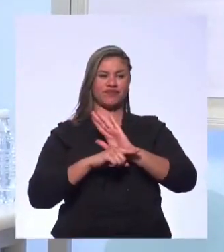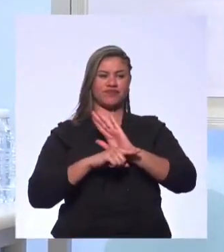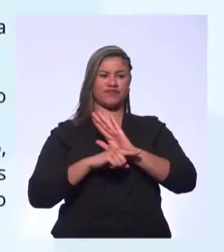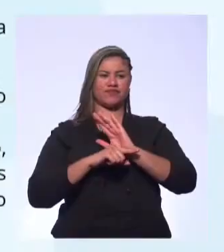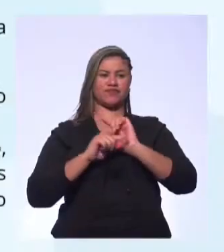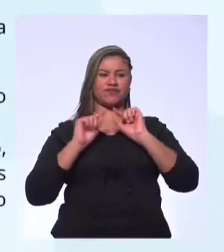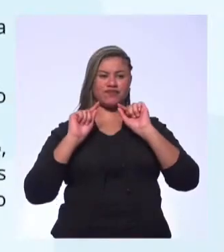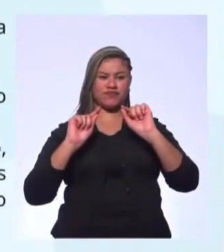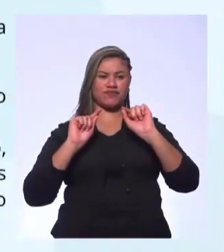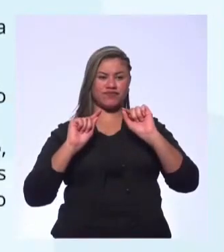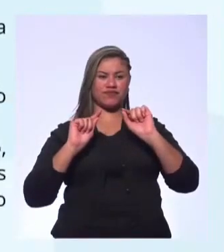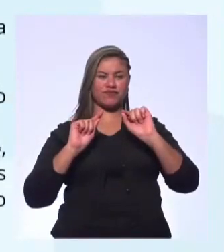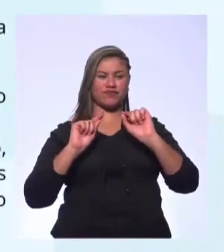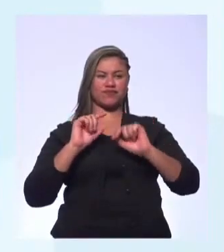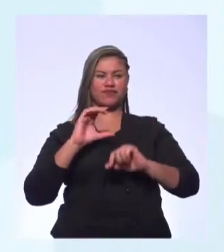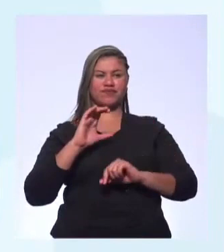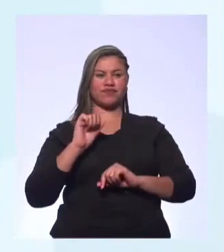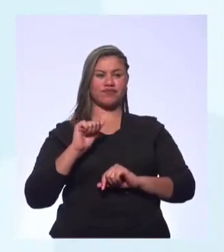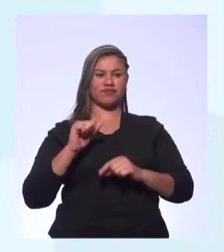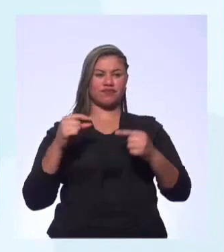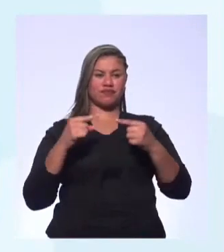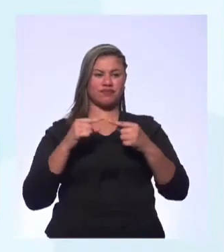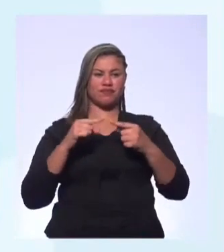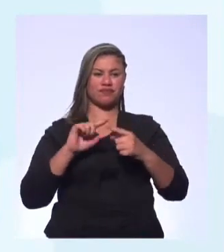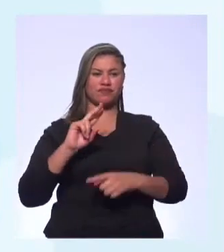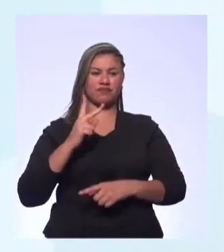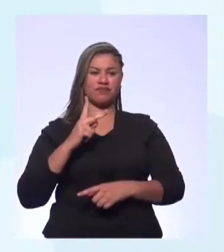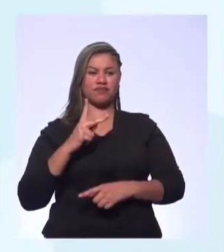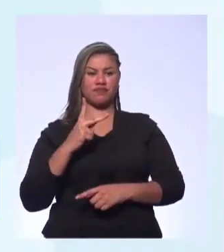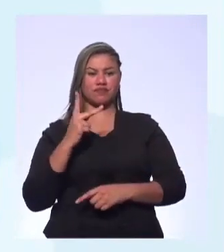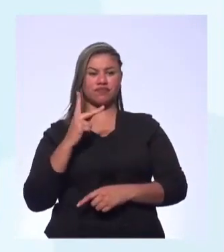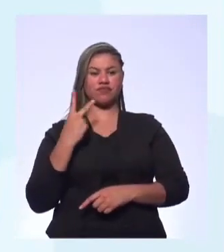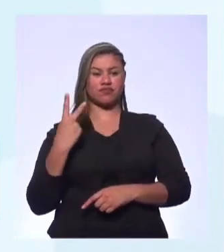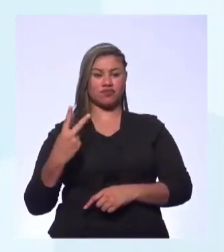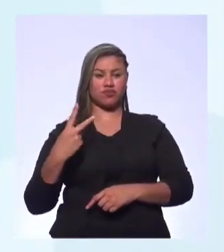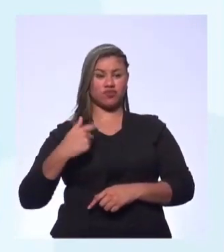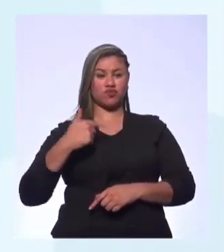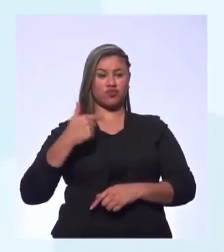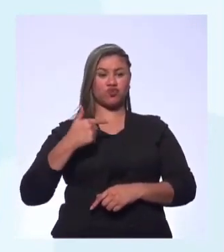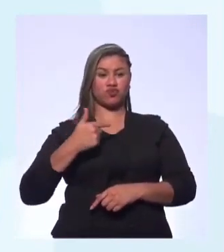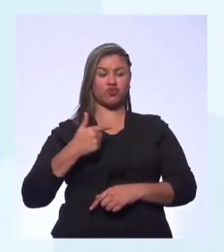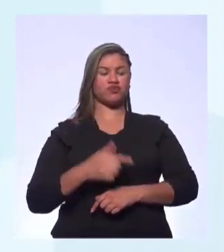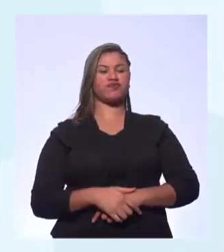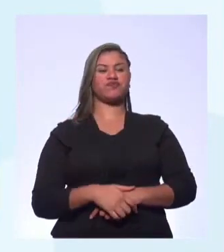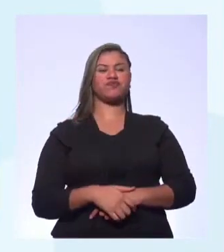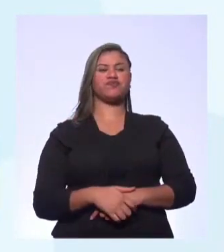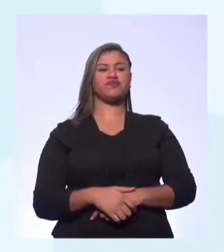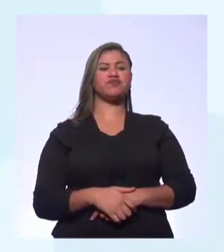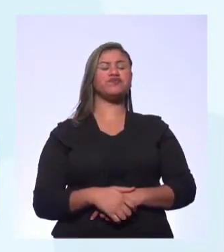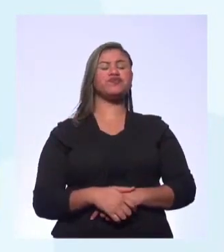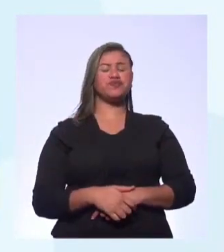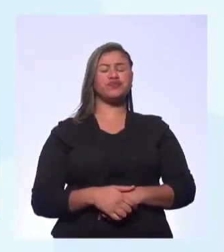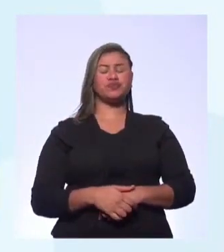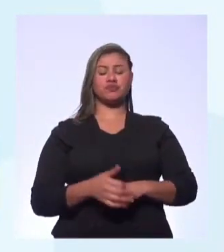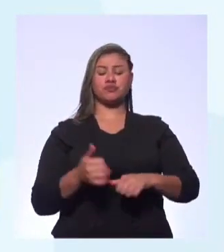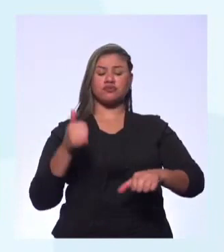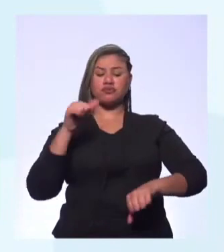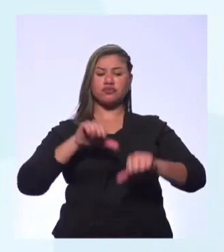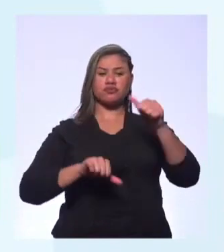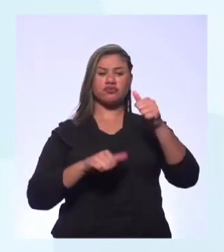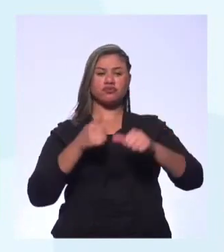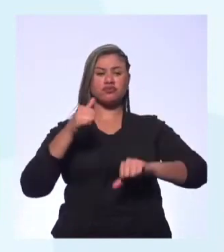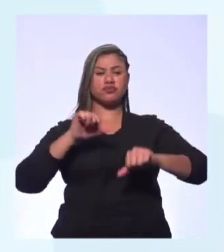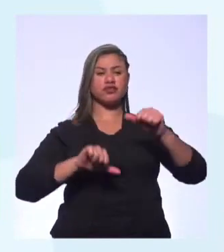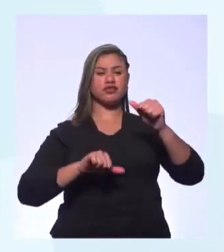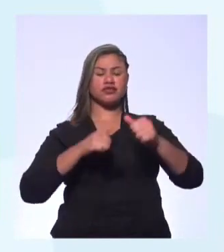CaOH2. E como que eu escrevo uma equação, como escrevo uma reação química? Então, eu